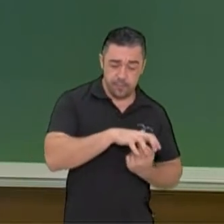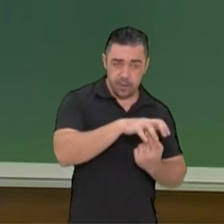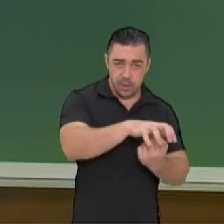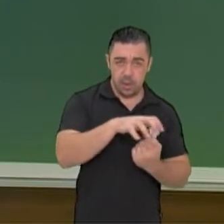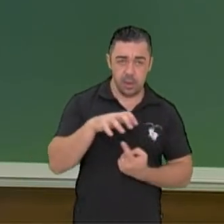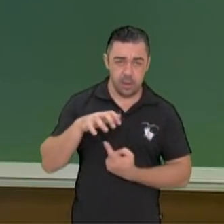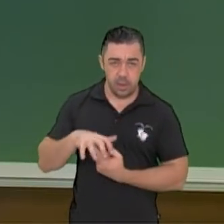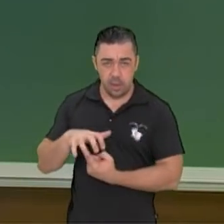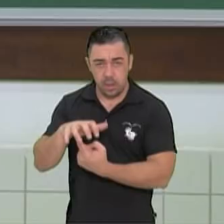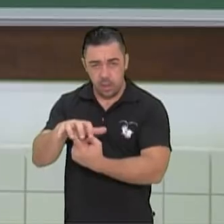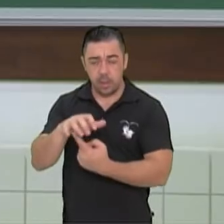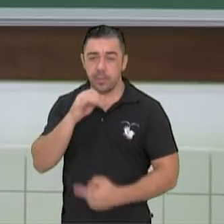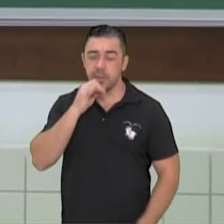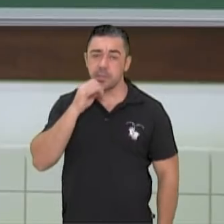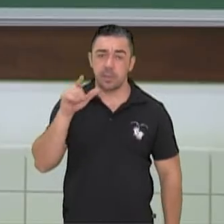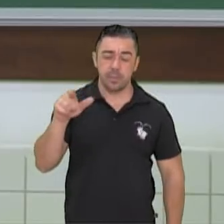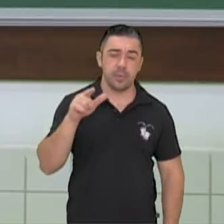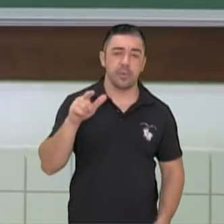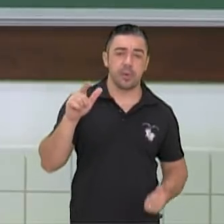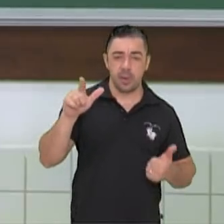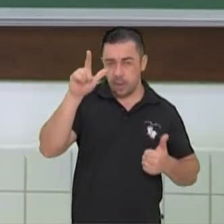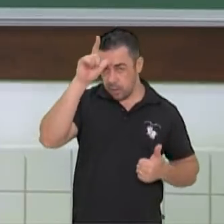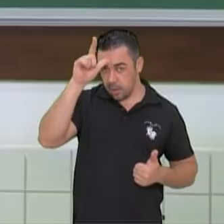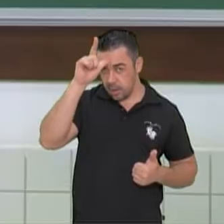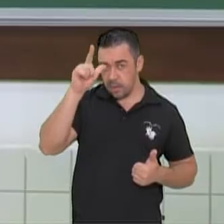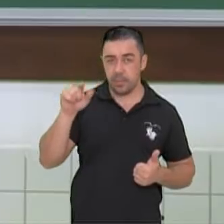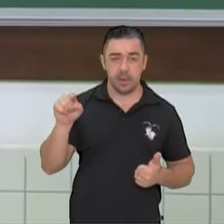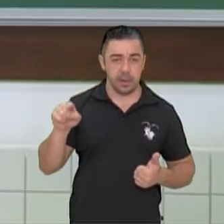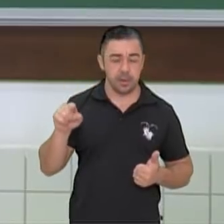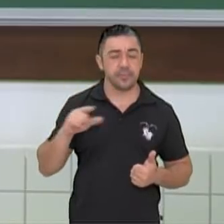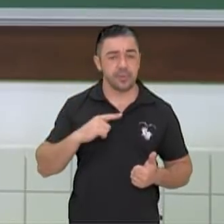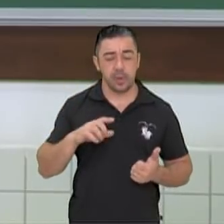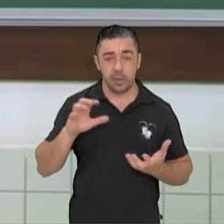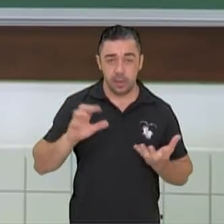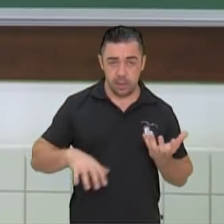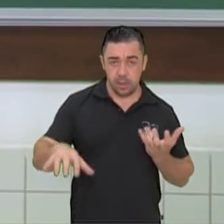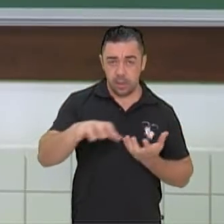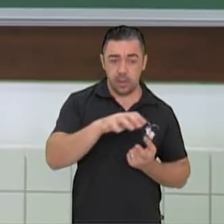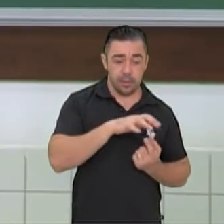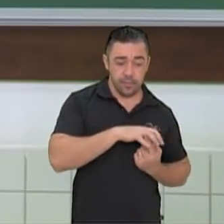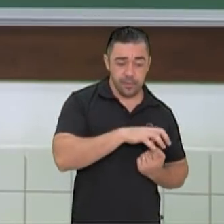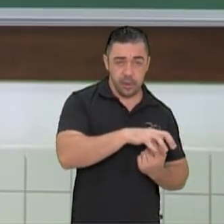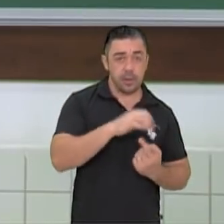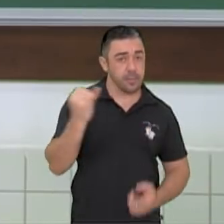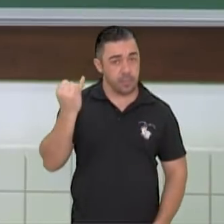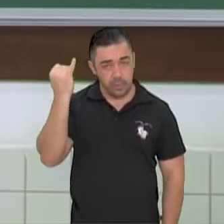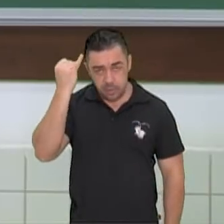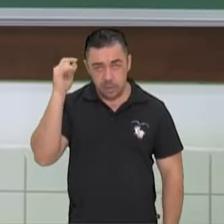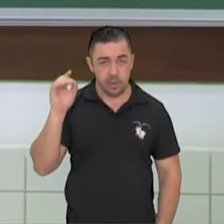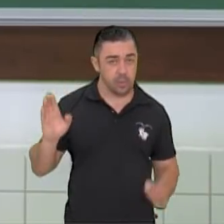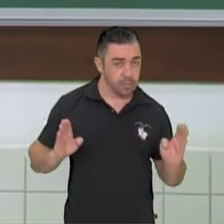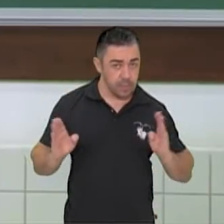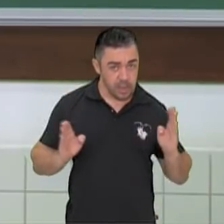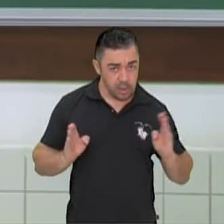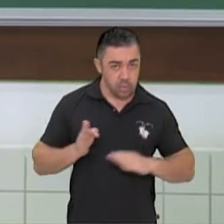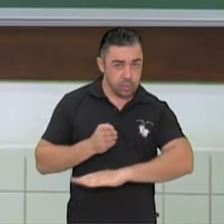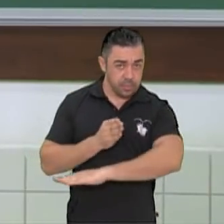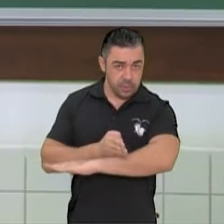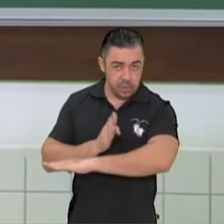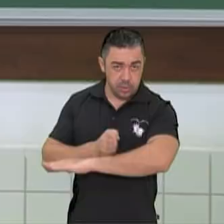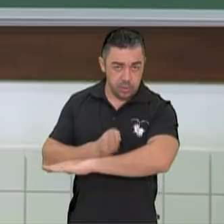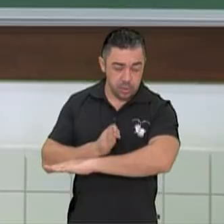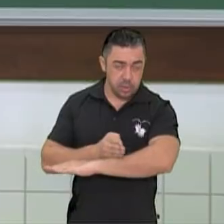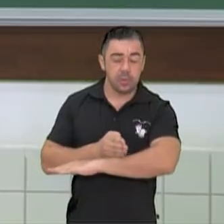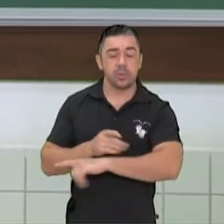os de Colônia, na Alemanha, Flandres, Frankfurt, são regiões de feiras comerciais importantíssimas no período medieval. No período